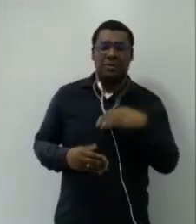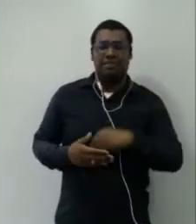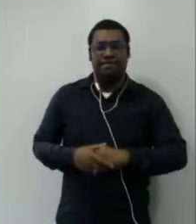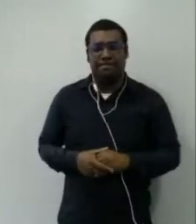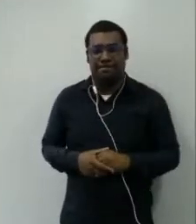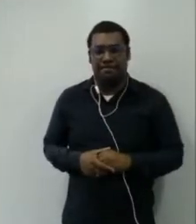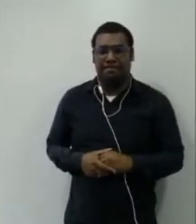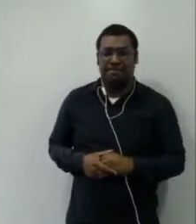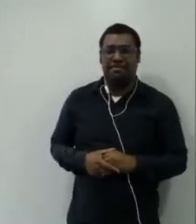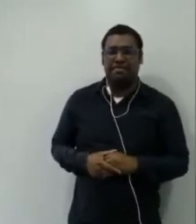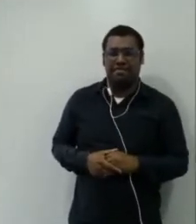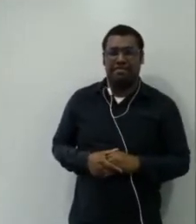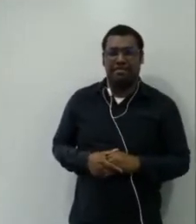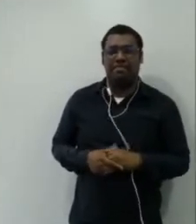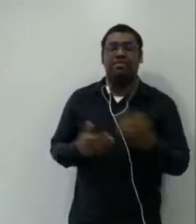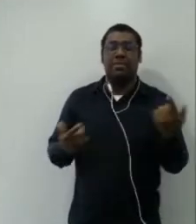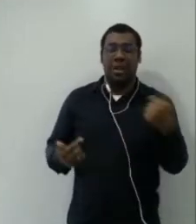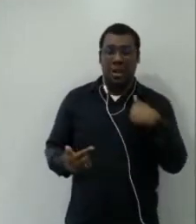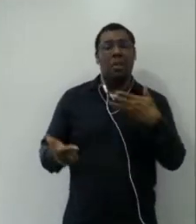Na condição de advogado,